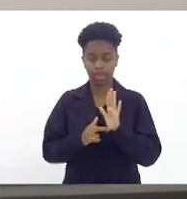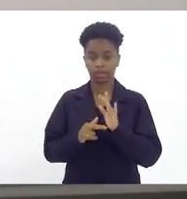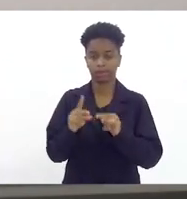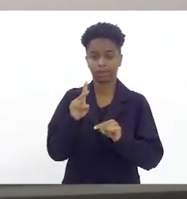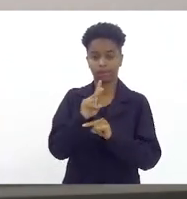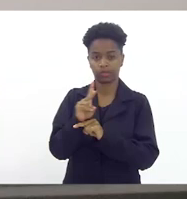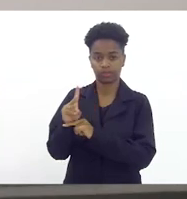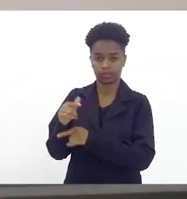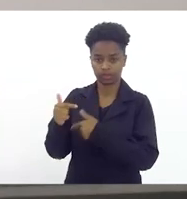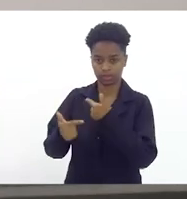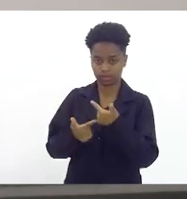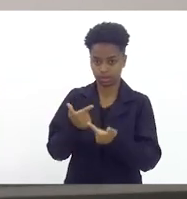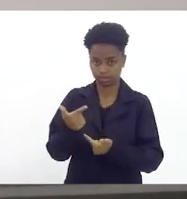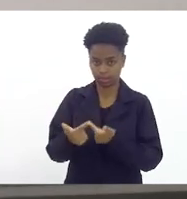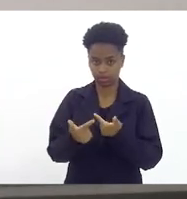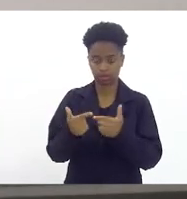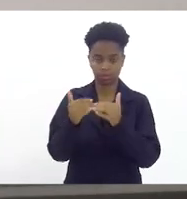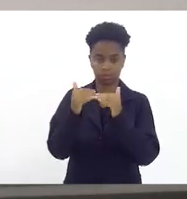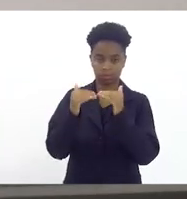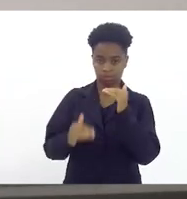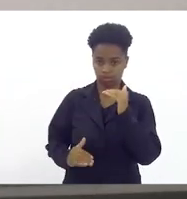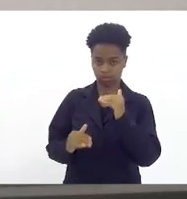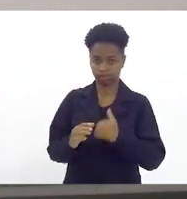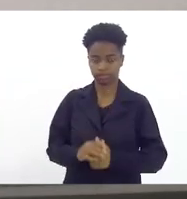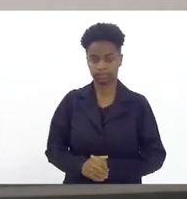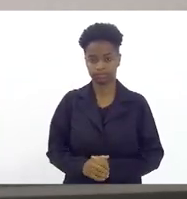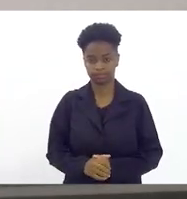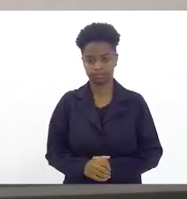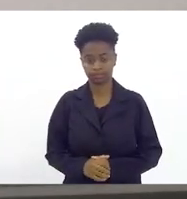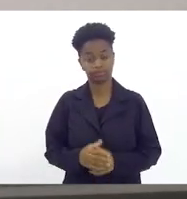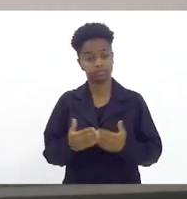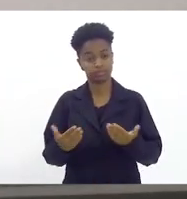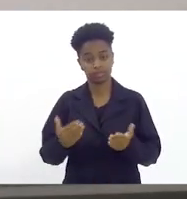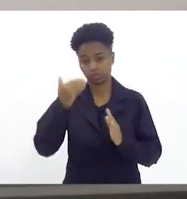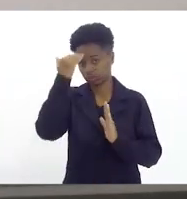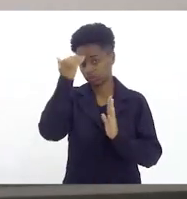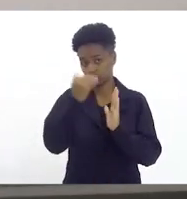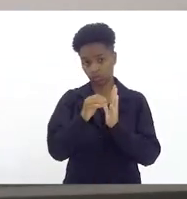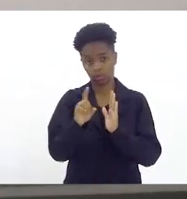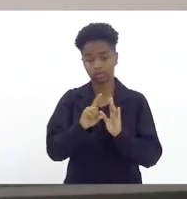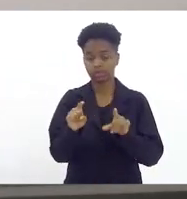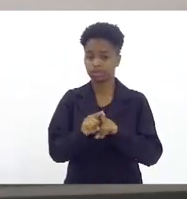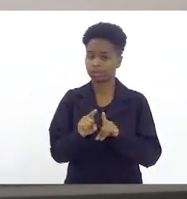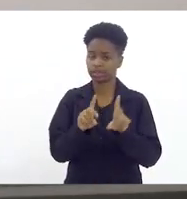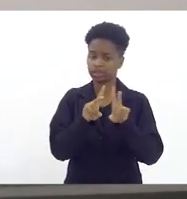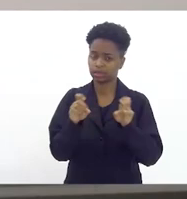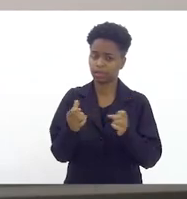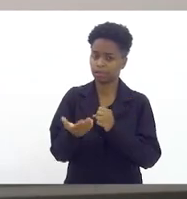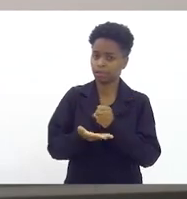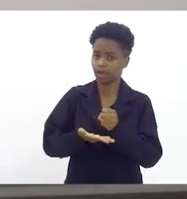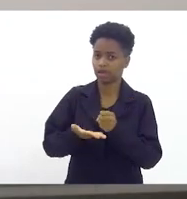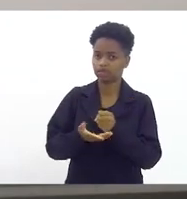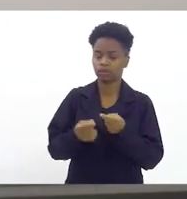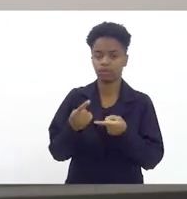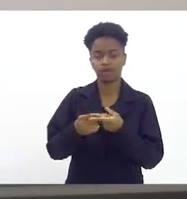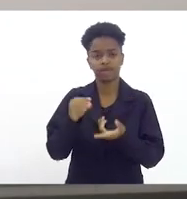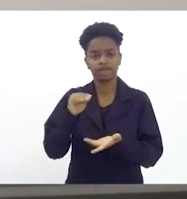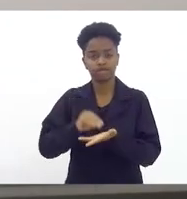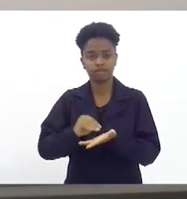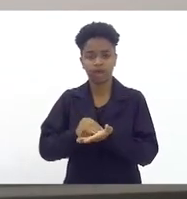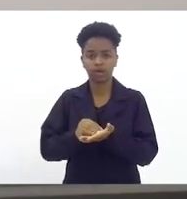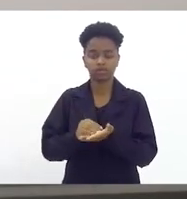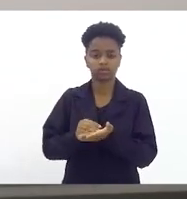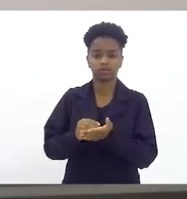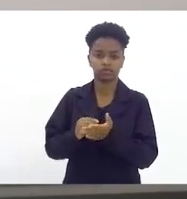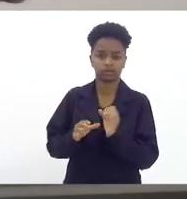de proteção ao trabalho despencaram né e descumprimento com questões básicas ausência de depósito de fundo